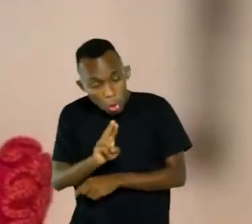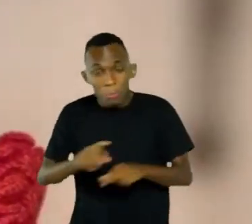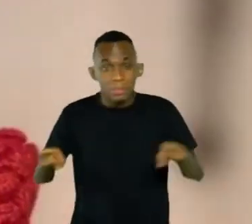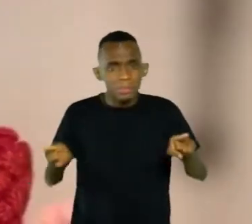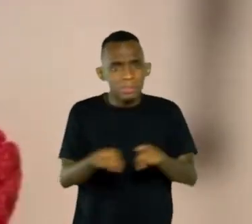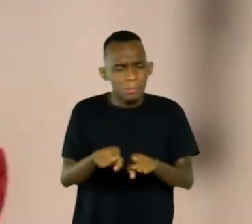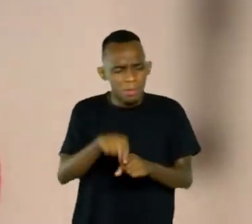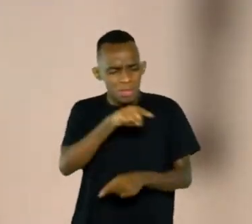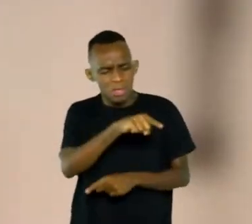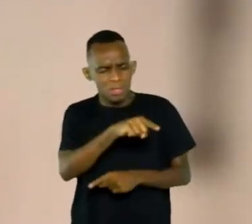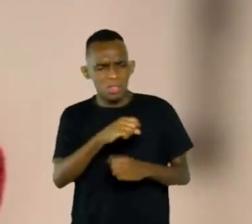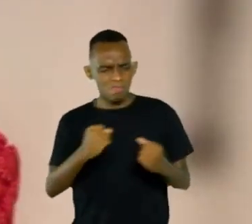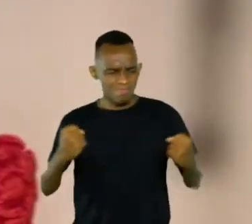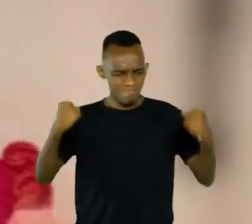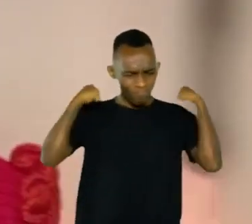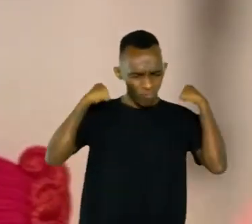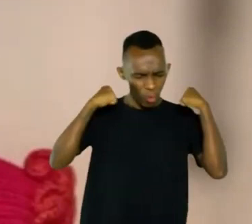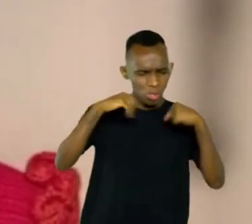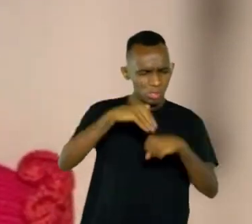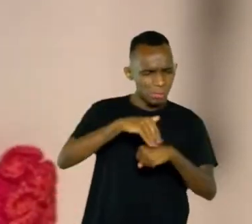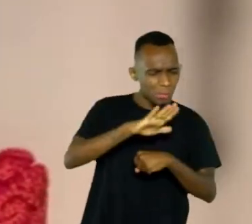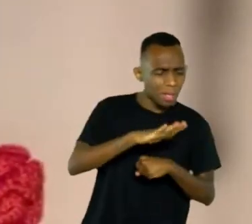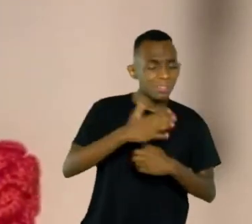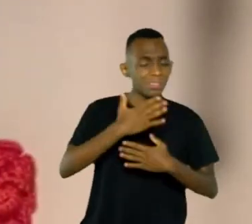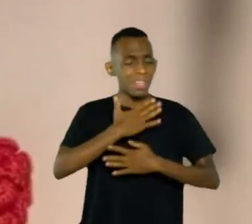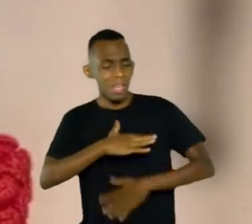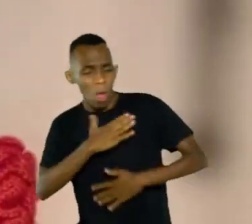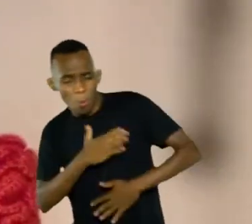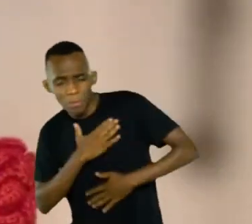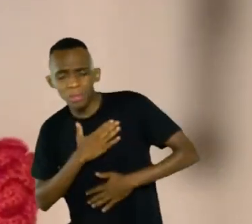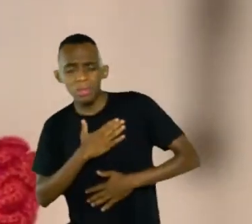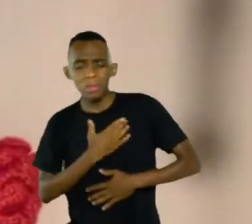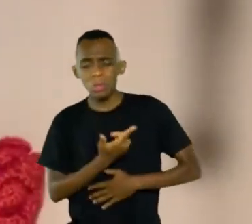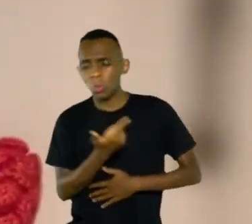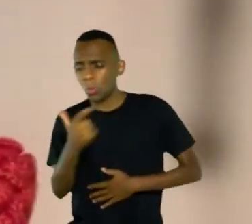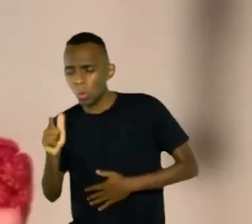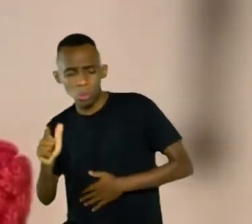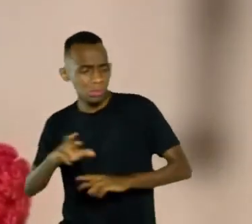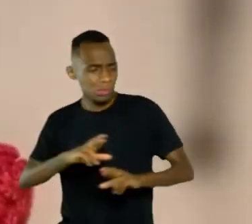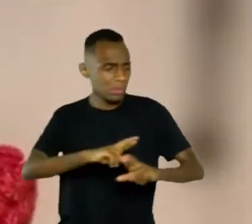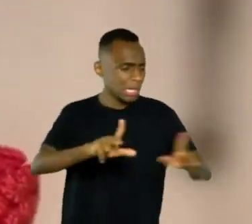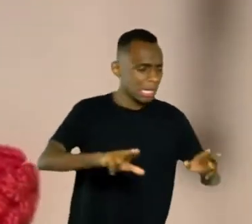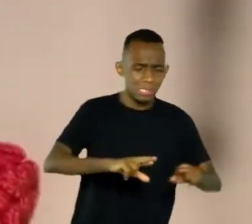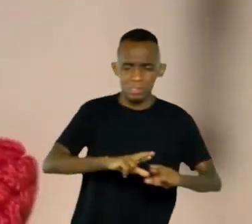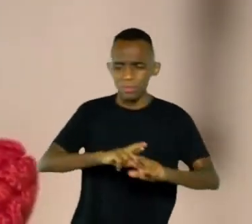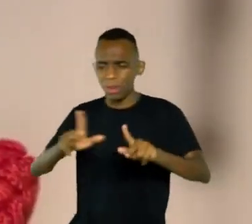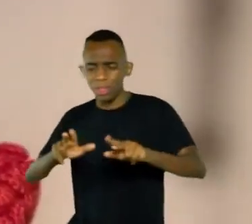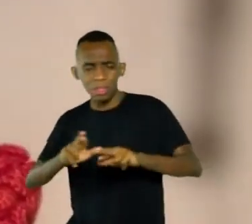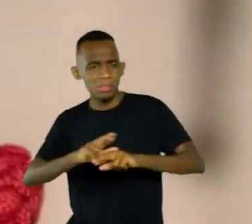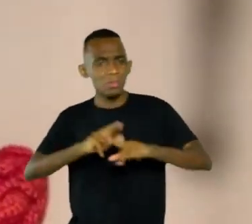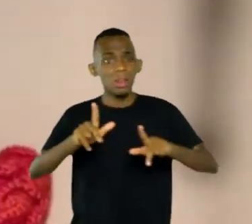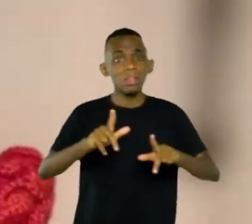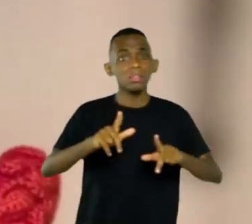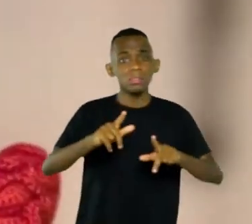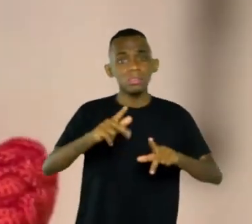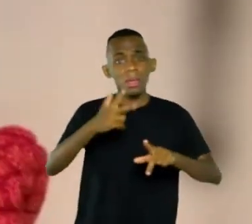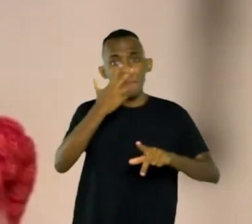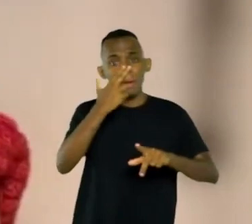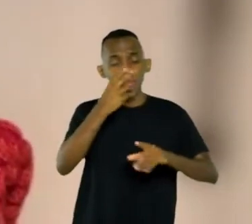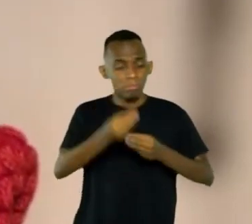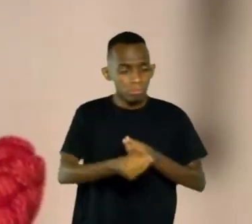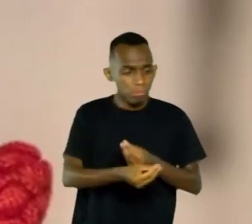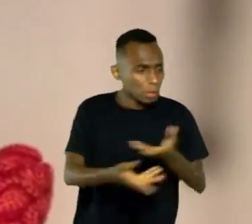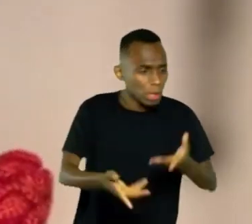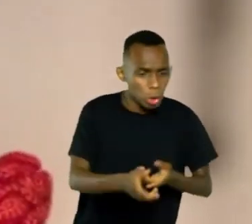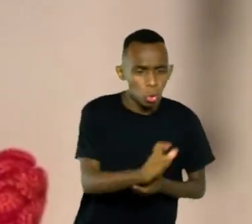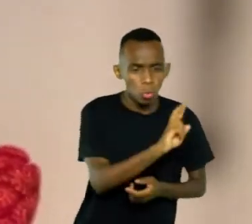mais fortinho, esse é mais calminho, esse é mais encrenquinha, né? Então vão dando papéis para gente. E o papel